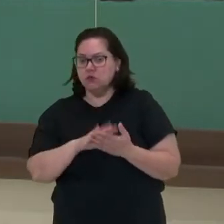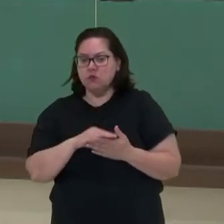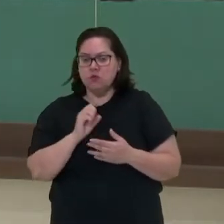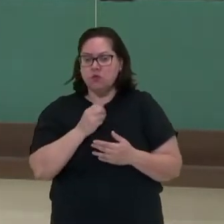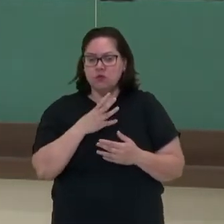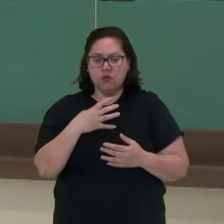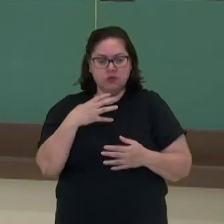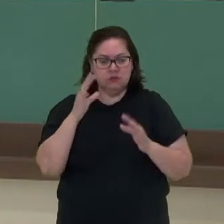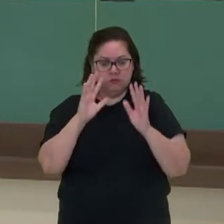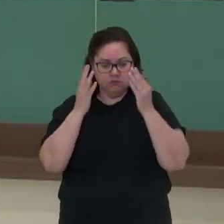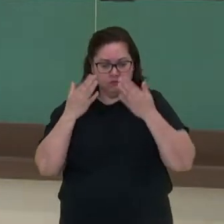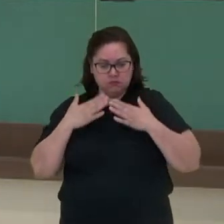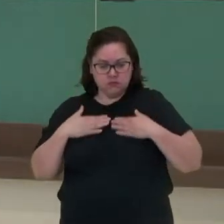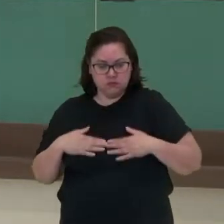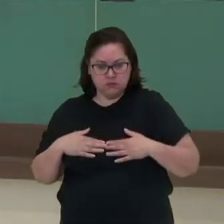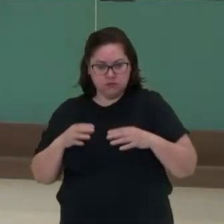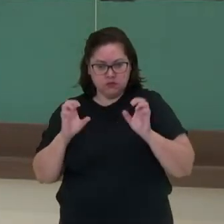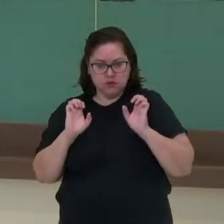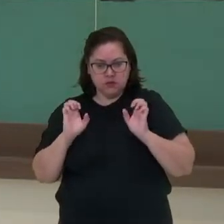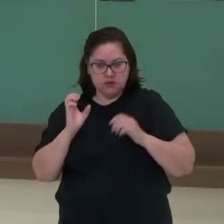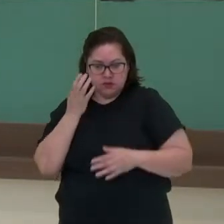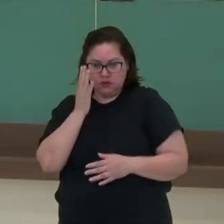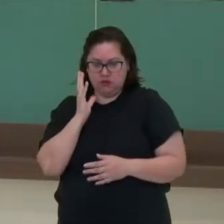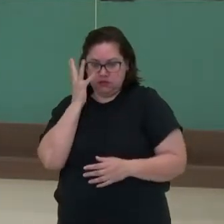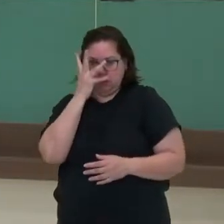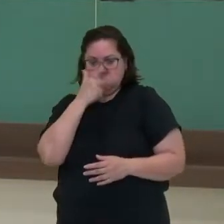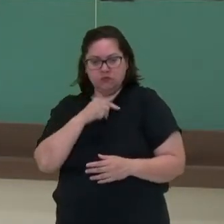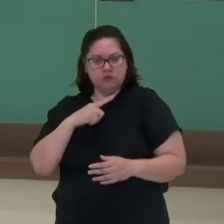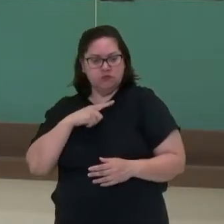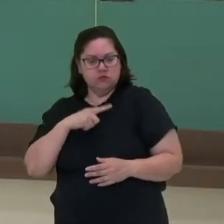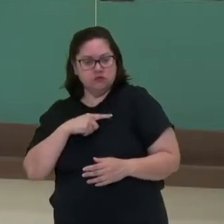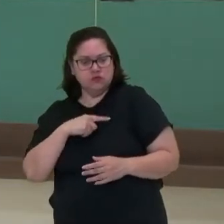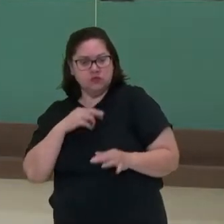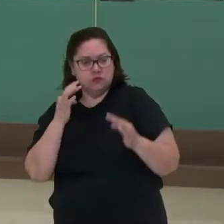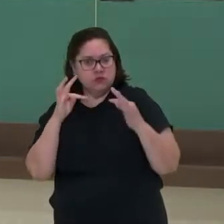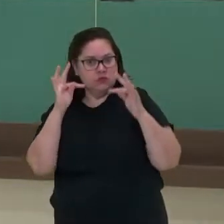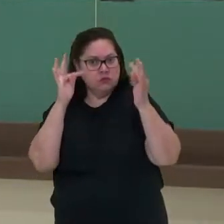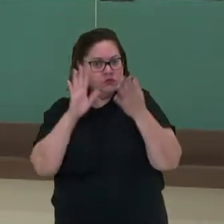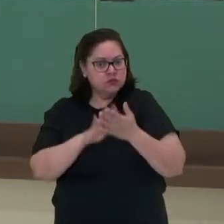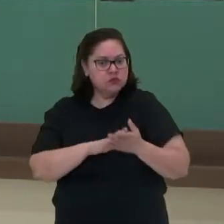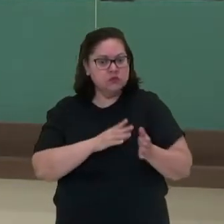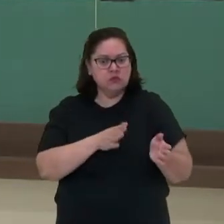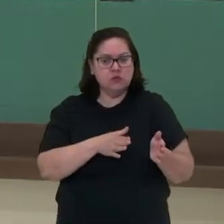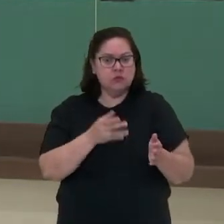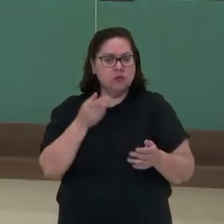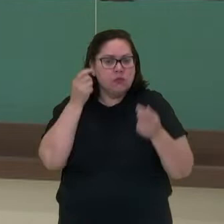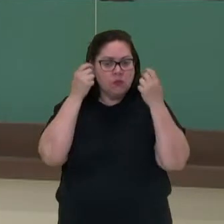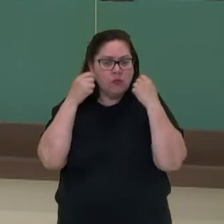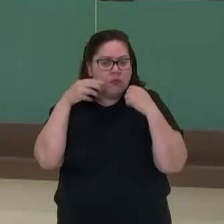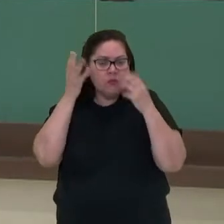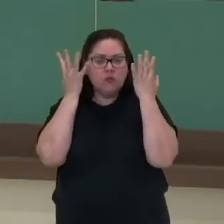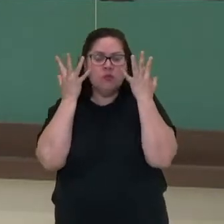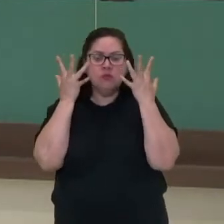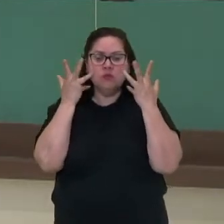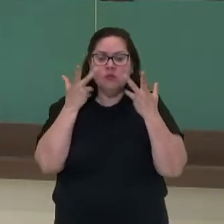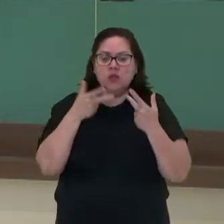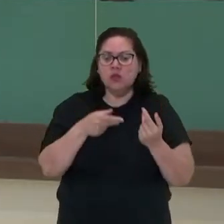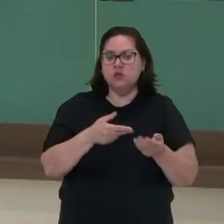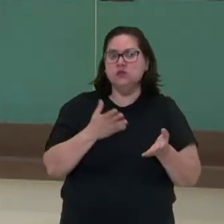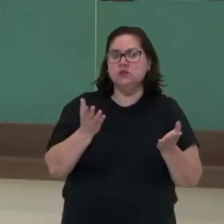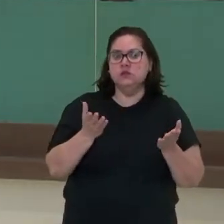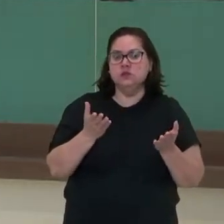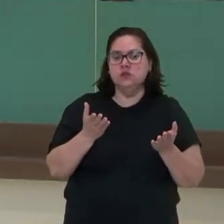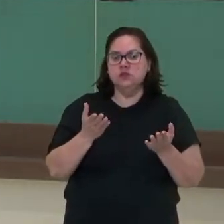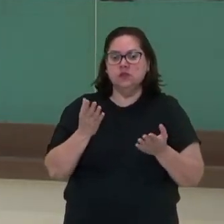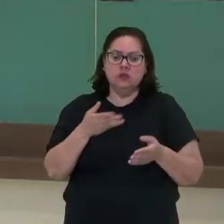que era o padrão de estética, o que tinha naquela época de tecnologia, quais animais que faziam parte da sua, vamos colocar,